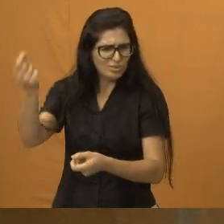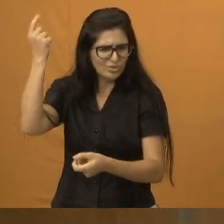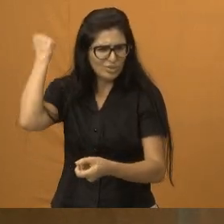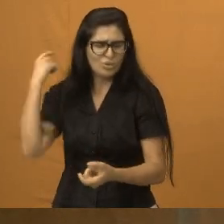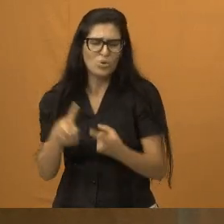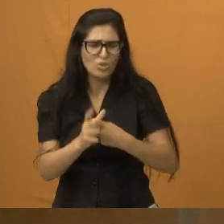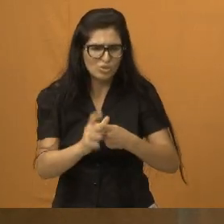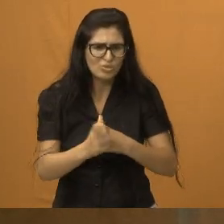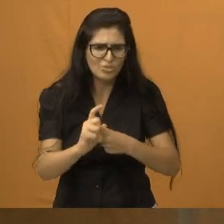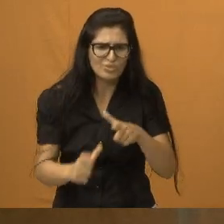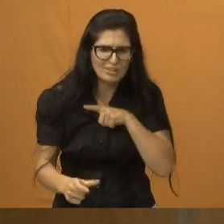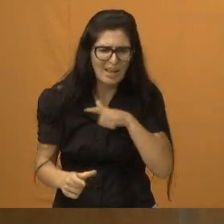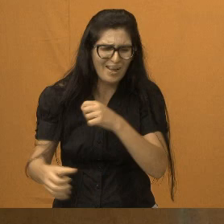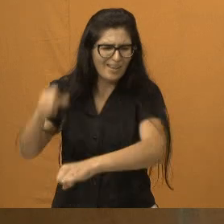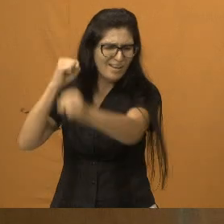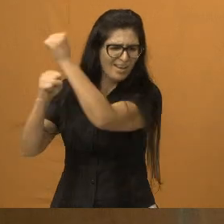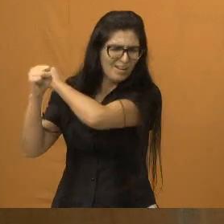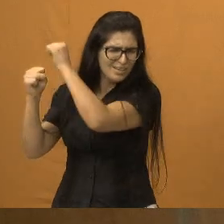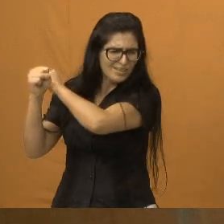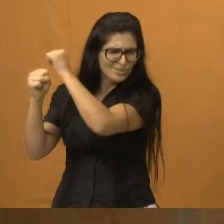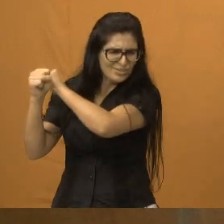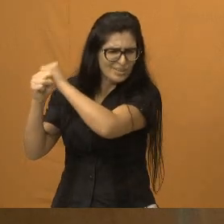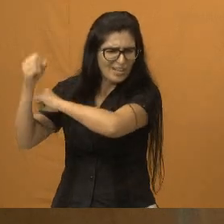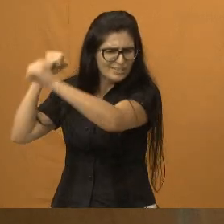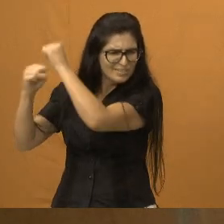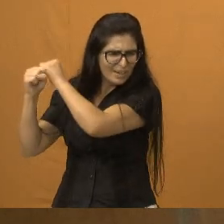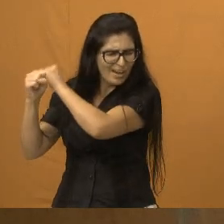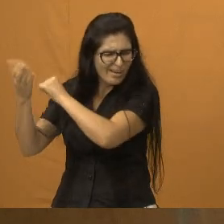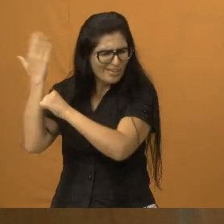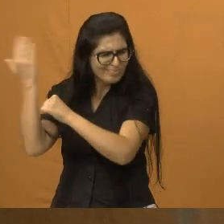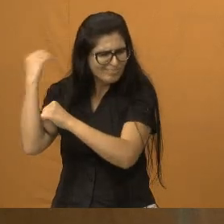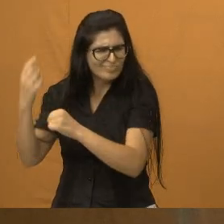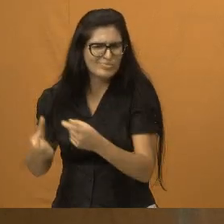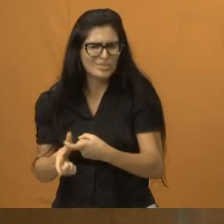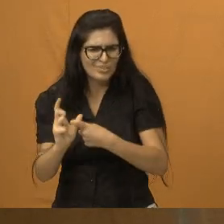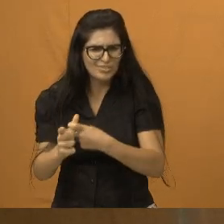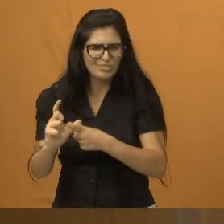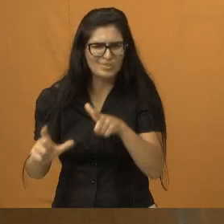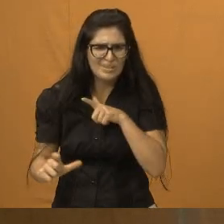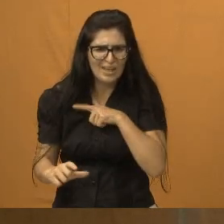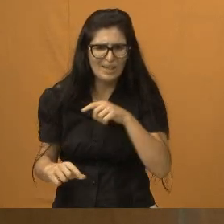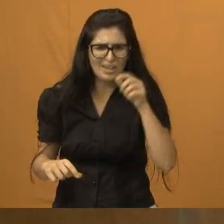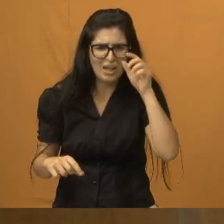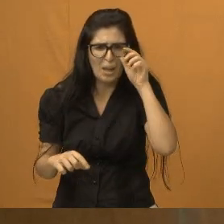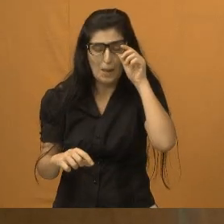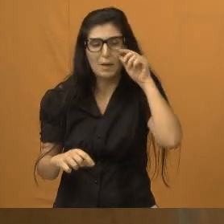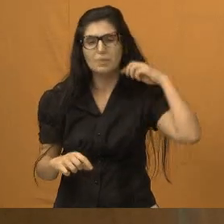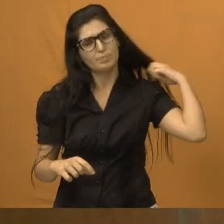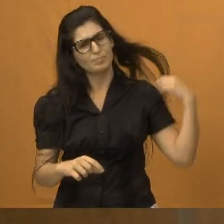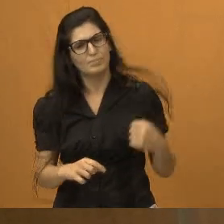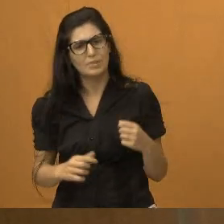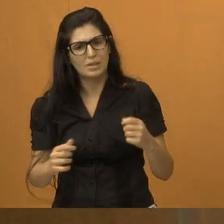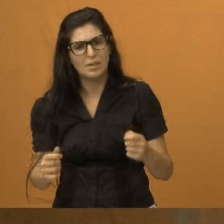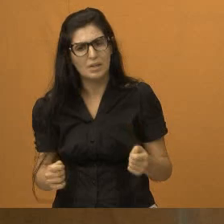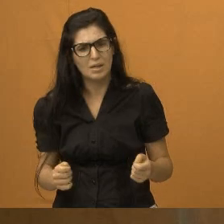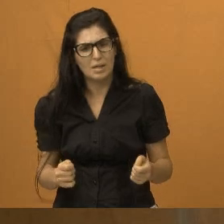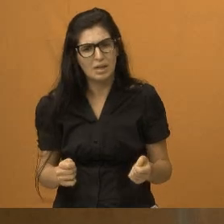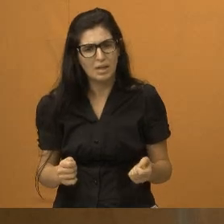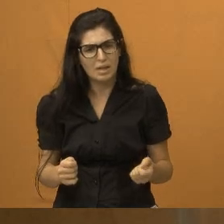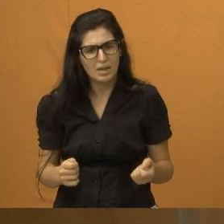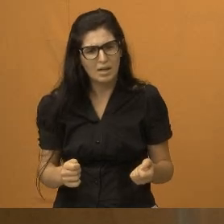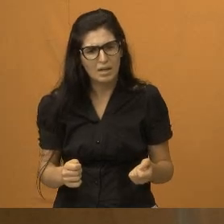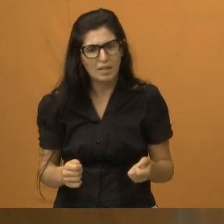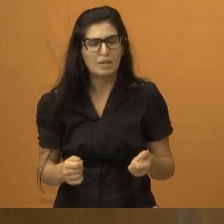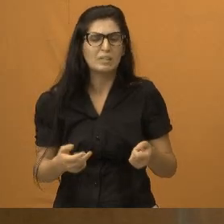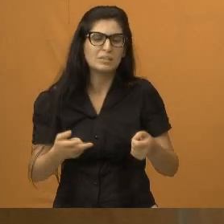ter essa ciência, era de muitos anos atrás mesmo, né? Isso, de empréstimo, isso mesmo, do CIMAR, né? E aí vem algumas